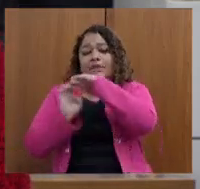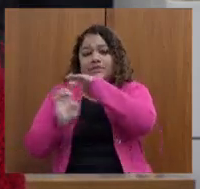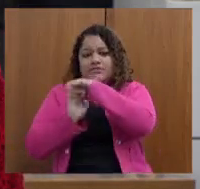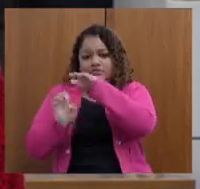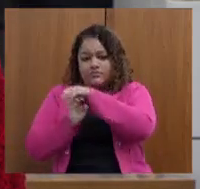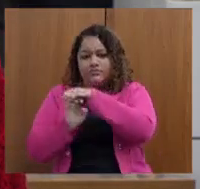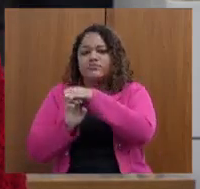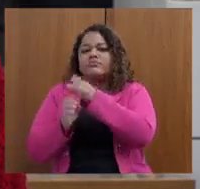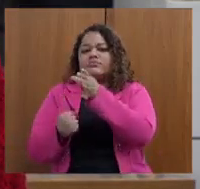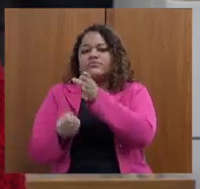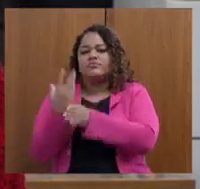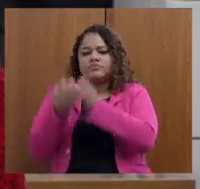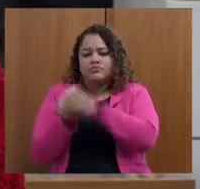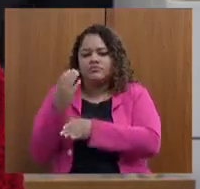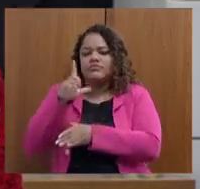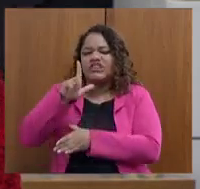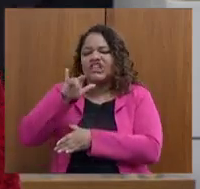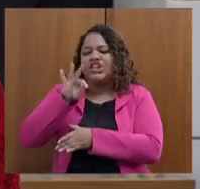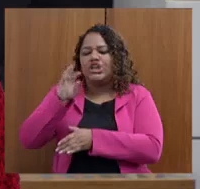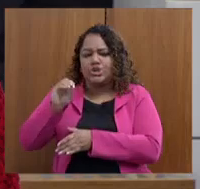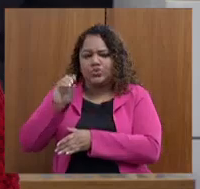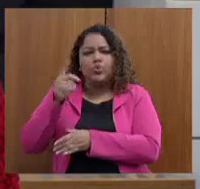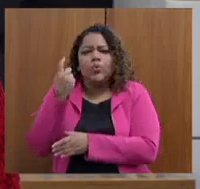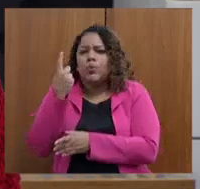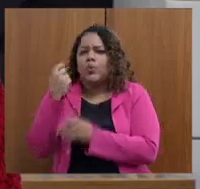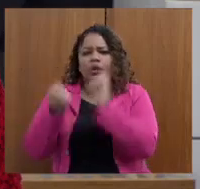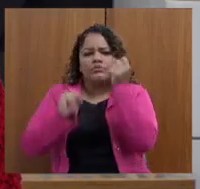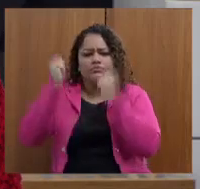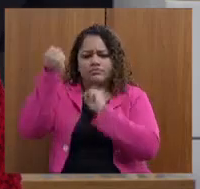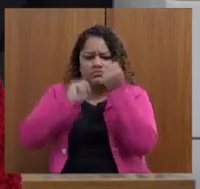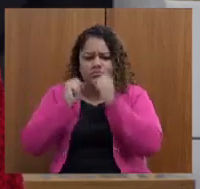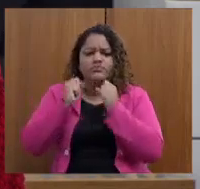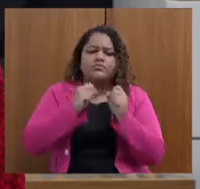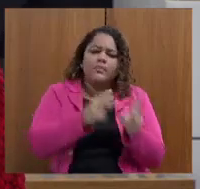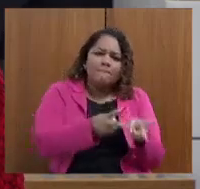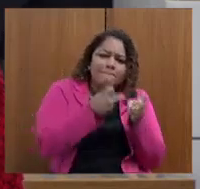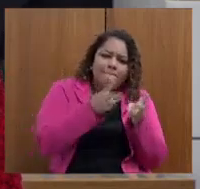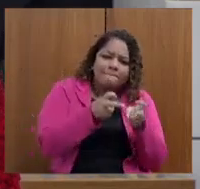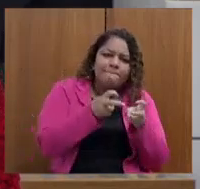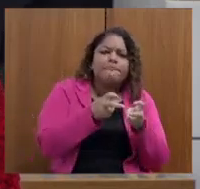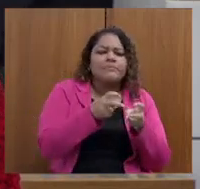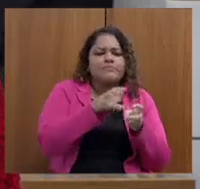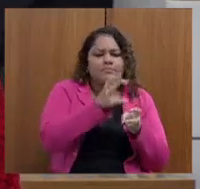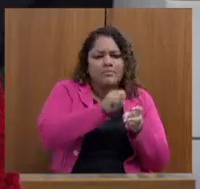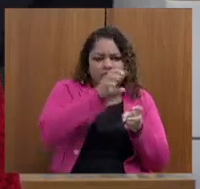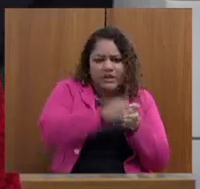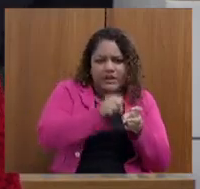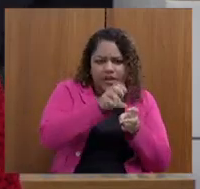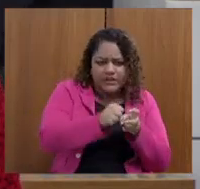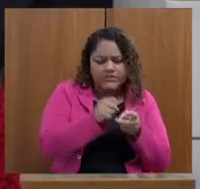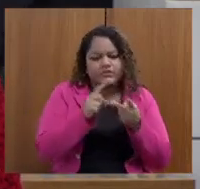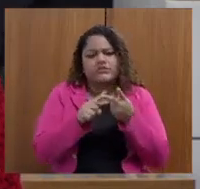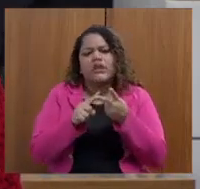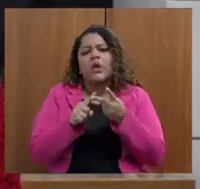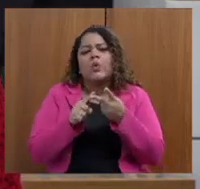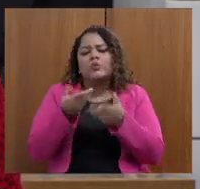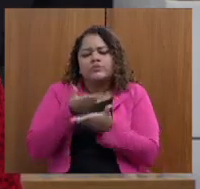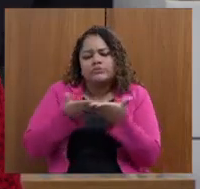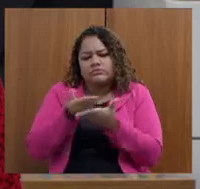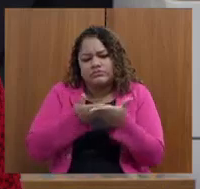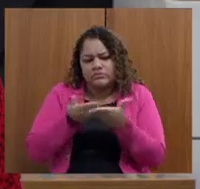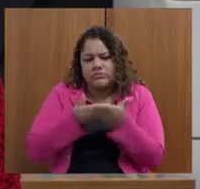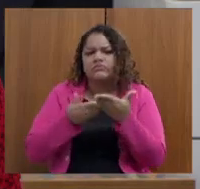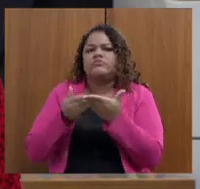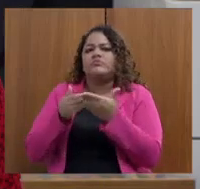não é mineração beneficiamento compostos químicos de produtos de lítio fora da China como é que o governo